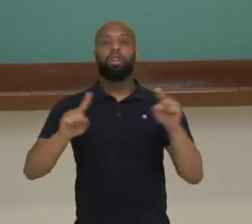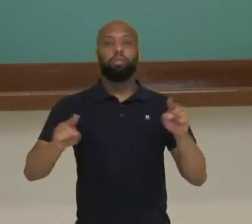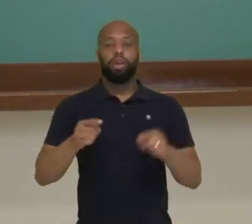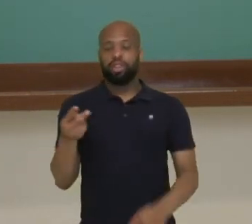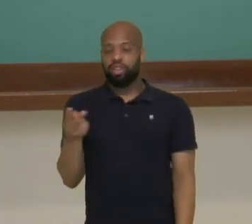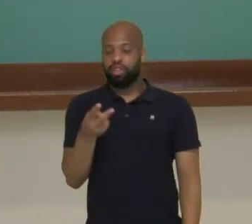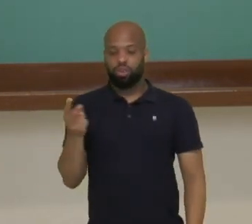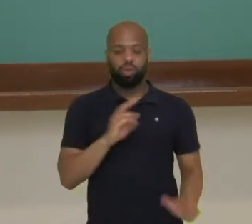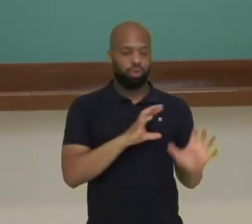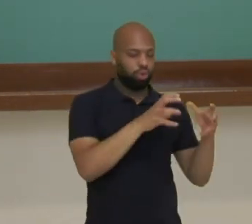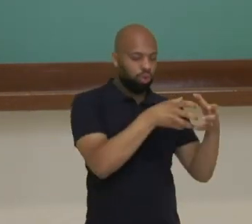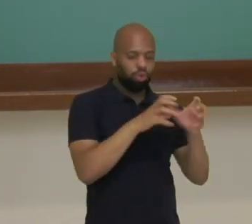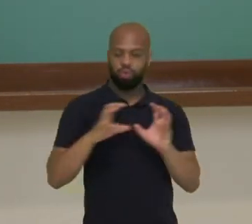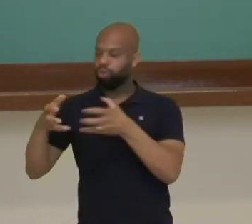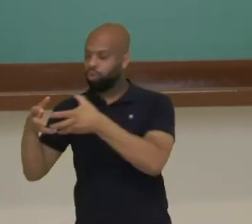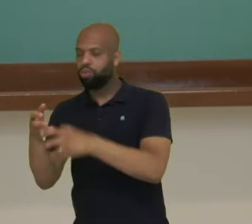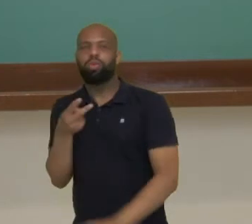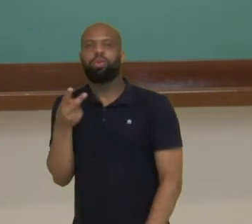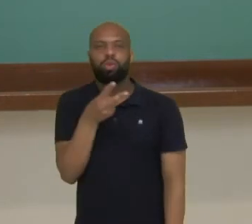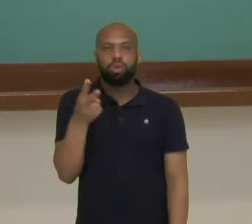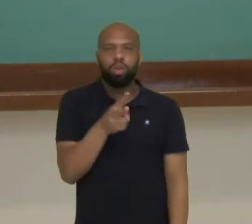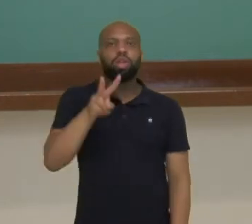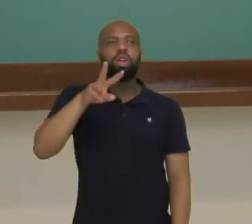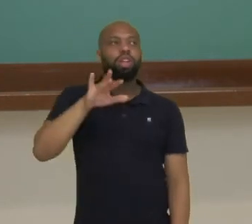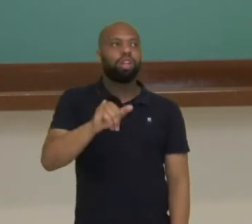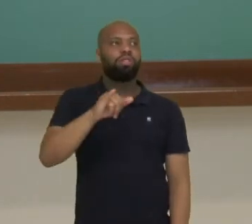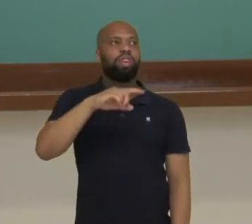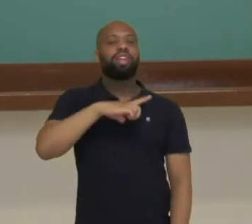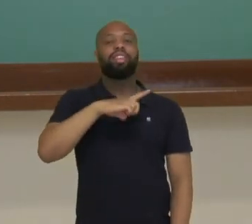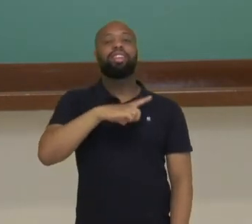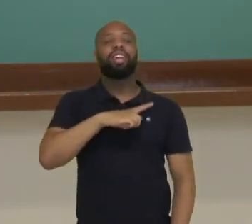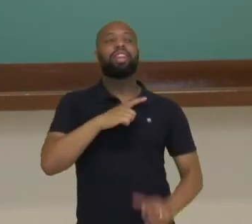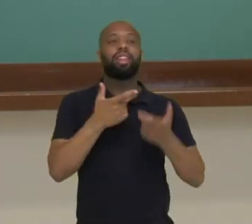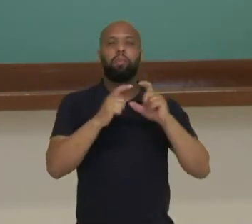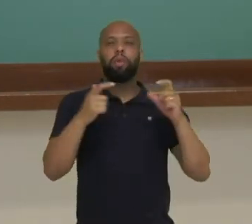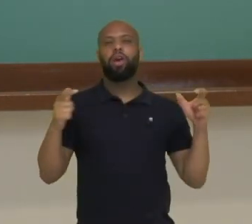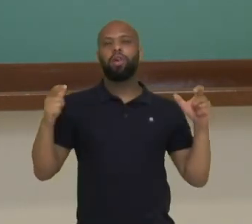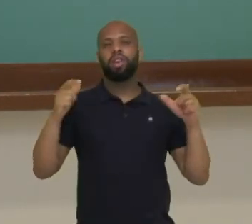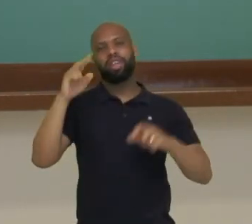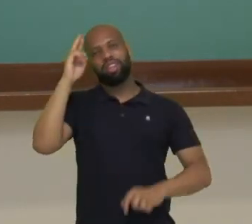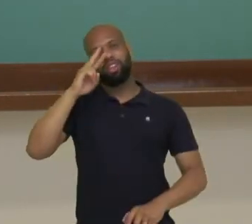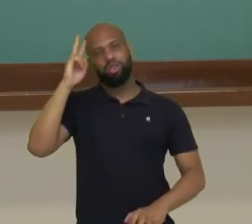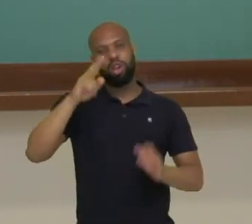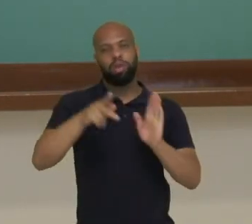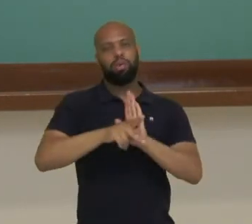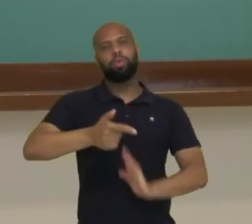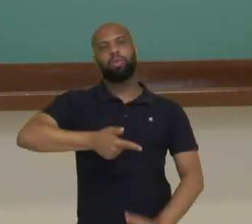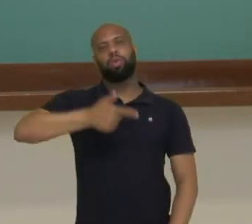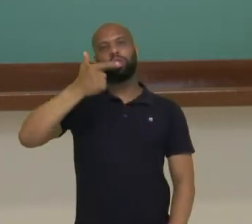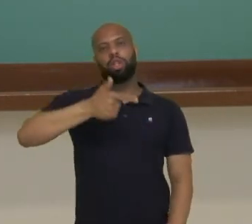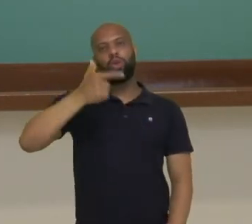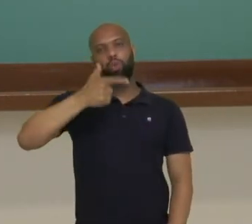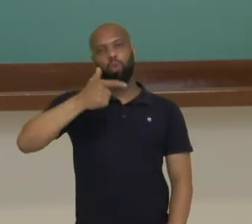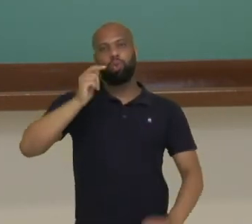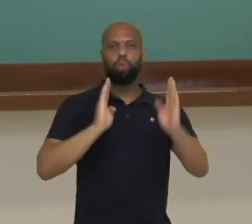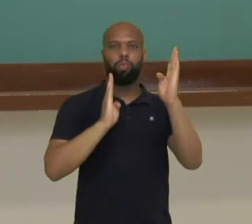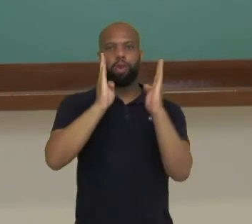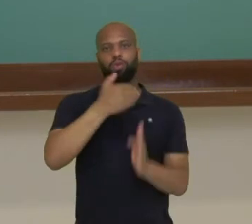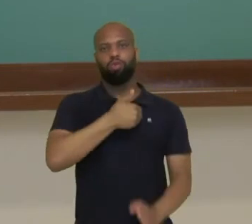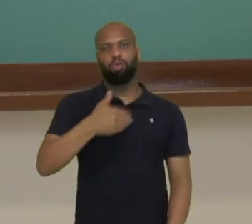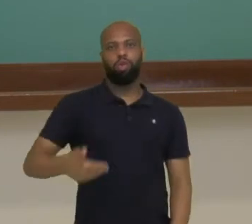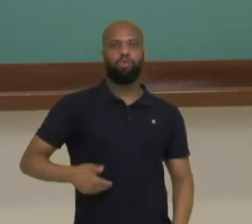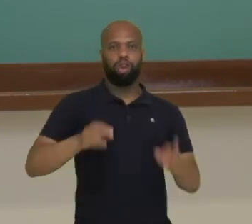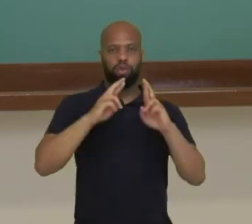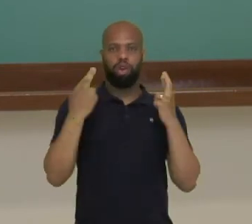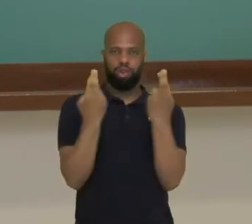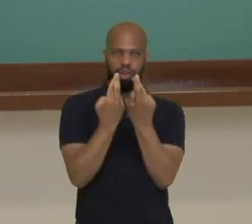2 grupos, eles vão estar em boa parte da história do Segundo Reinado. Vamos dar uma olhada, então,